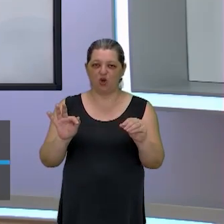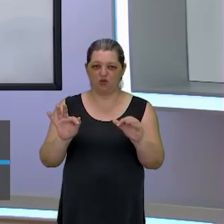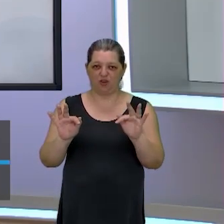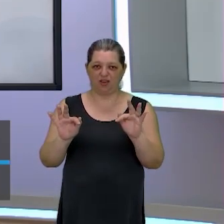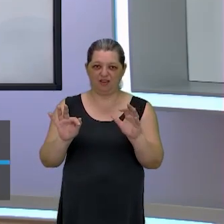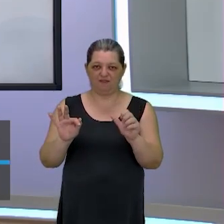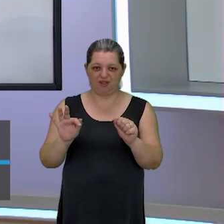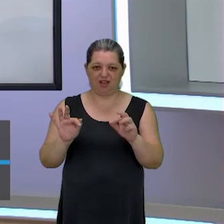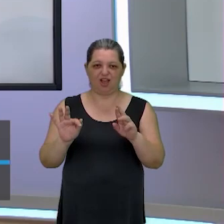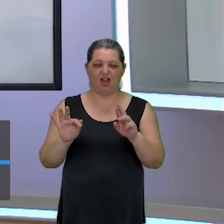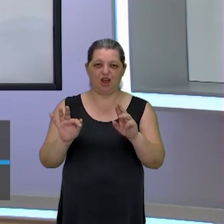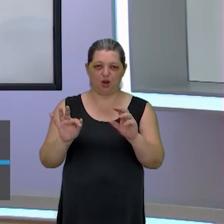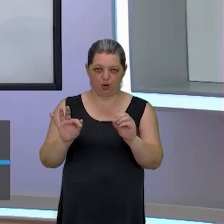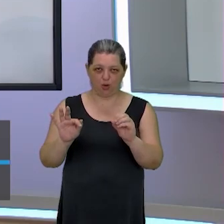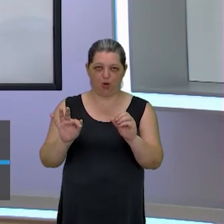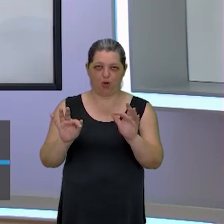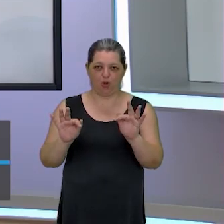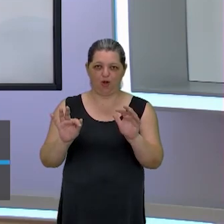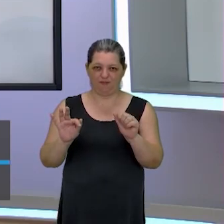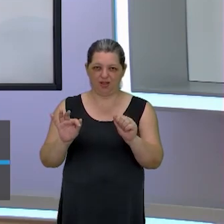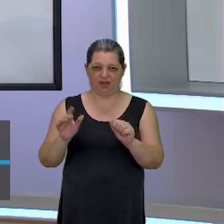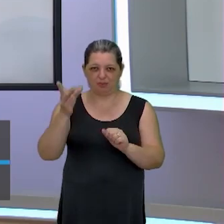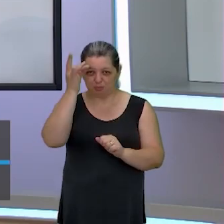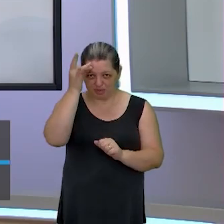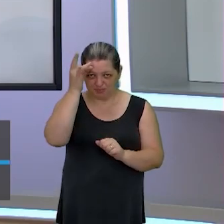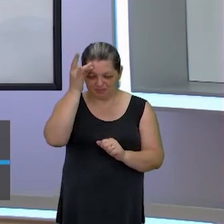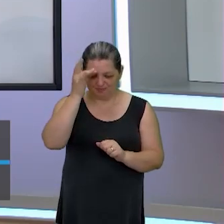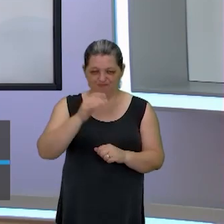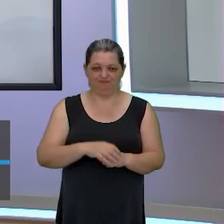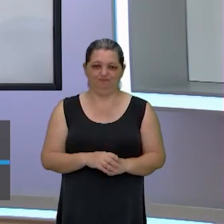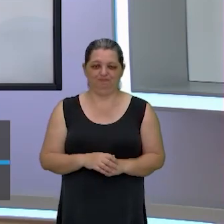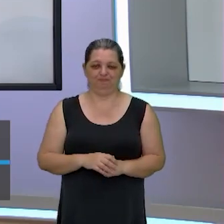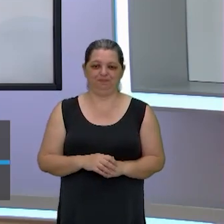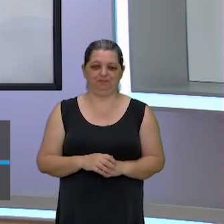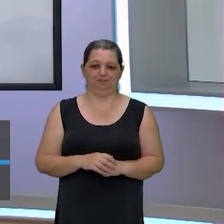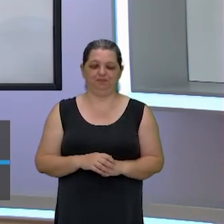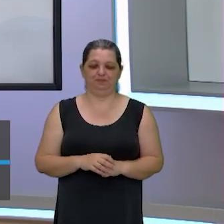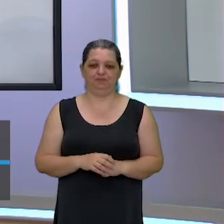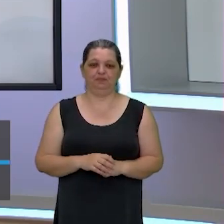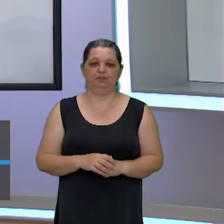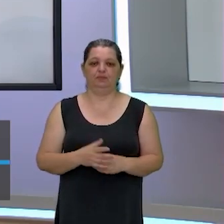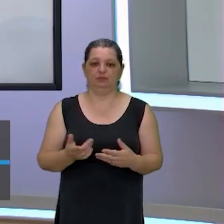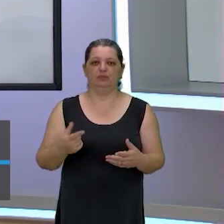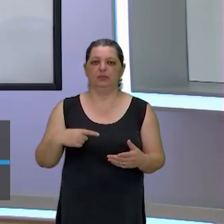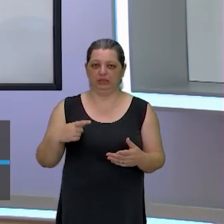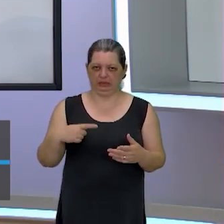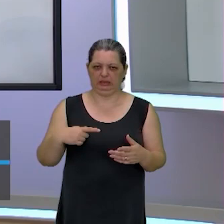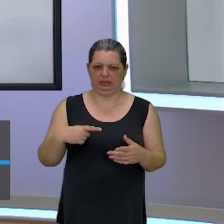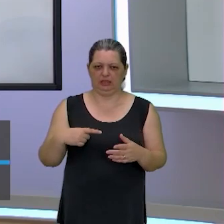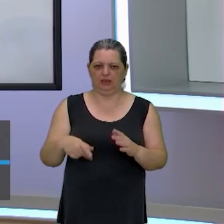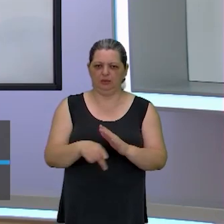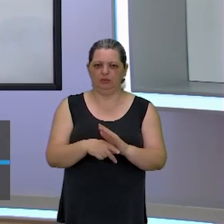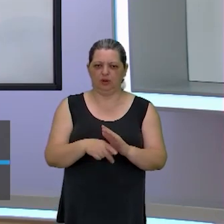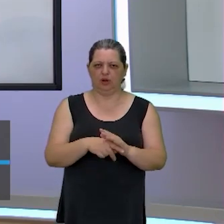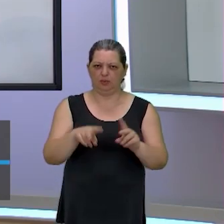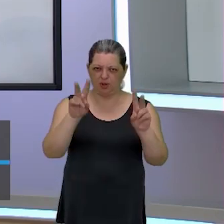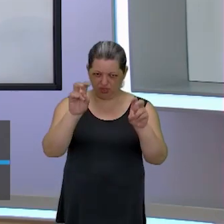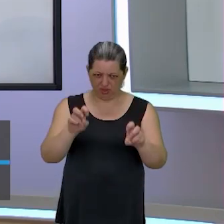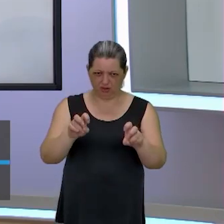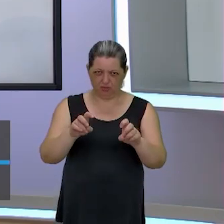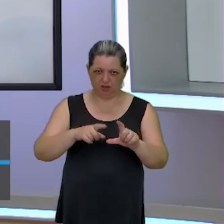situação eu vou falar com ele é muito sério para vocês tem que lembrar eu cai ondas o ENEM e